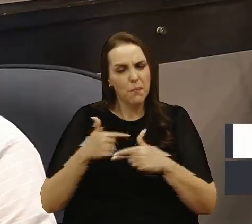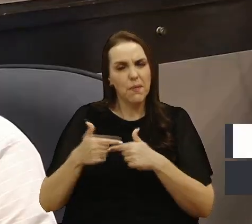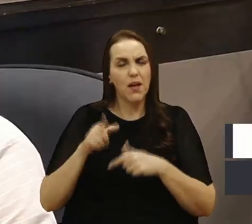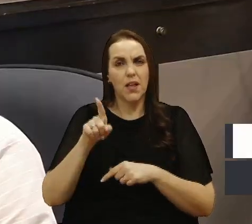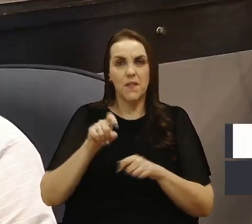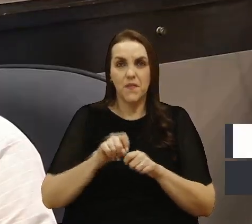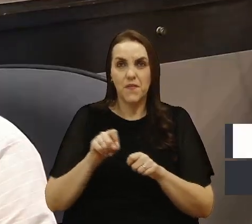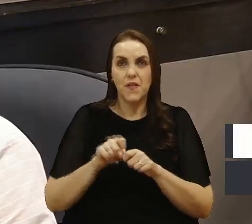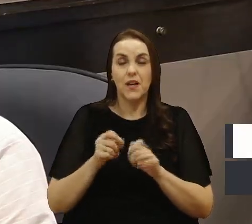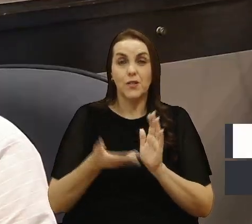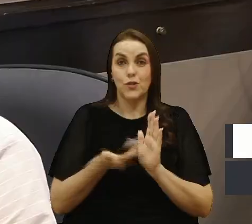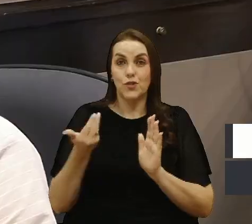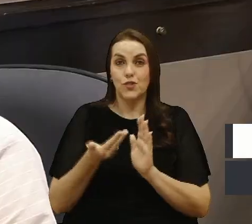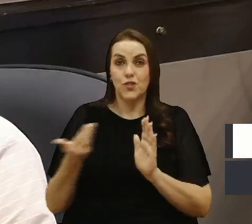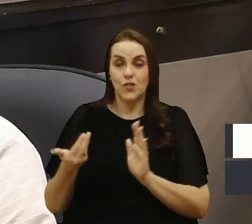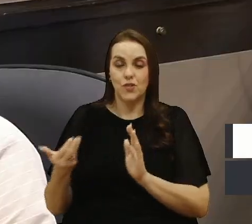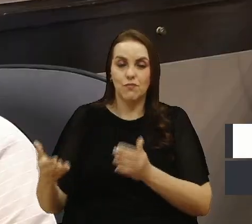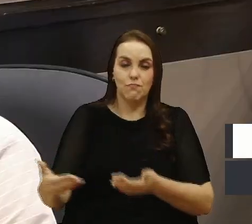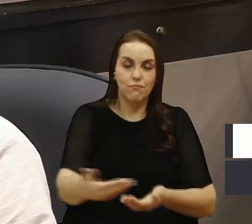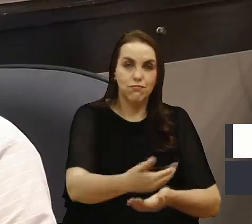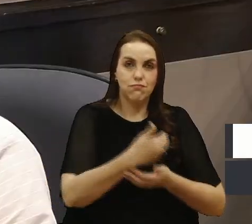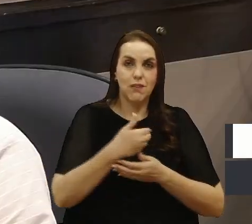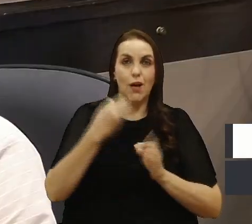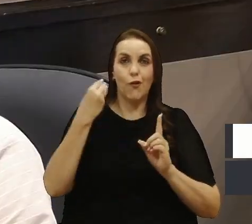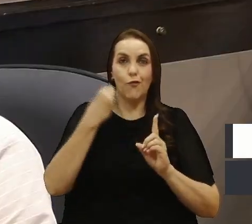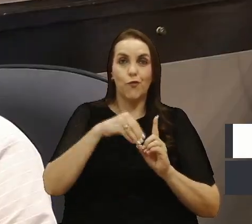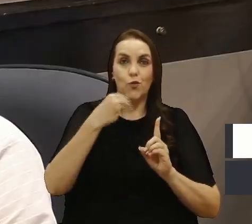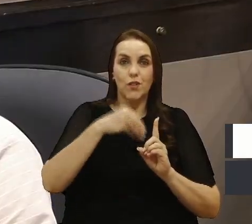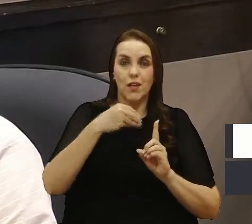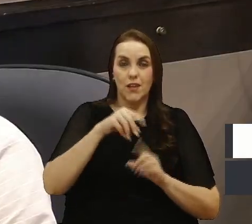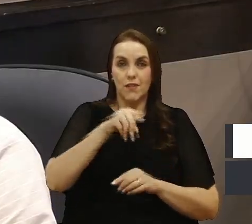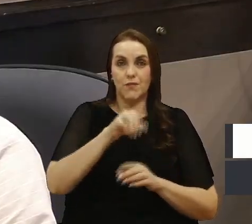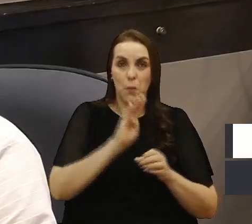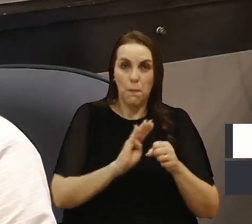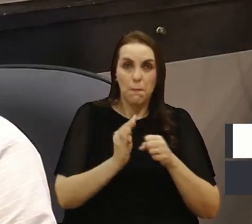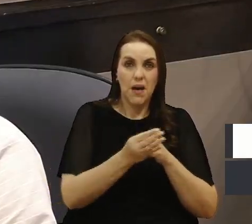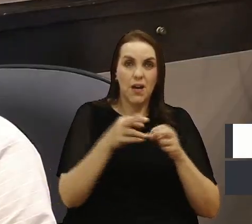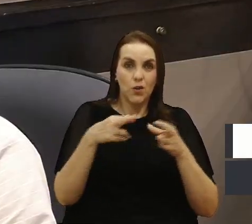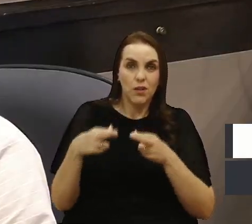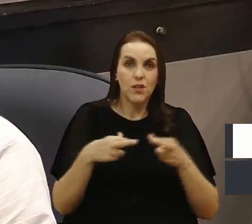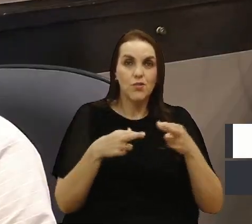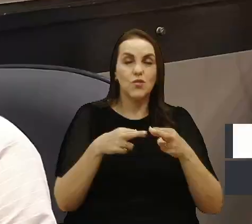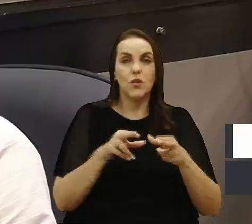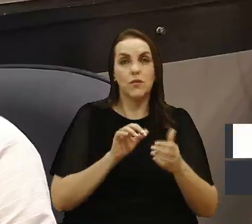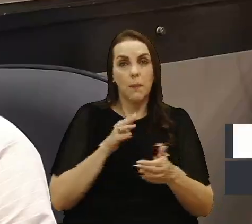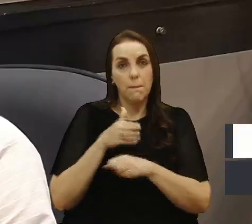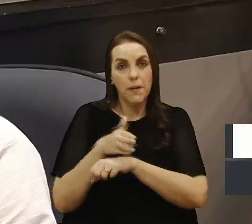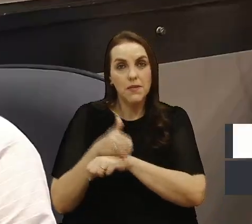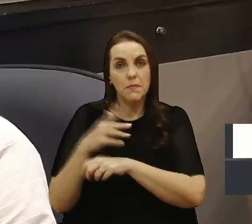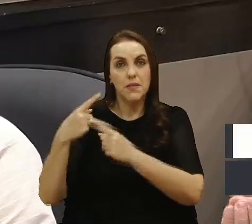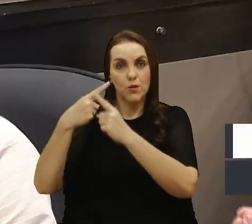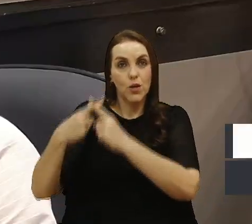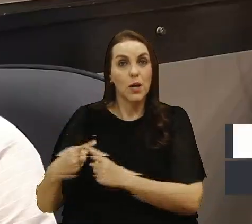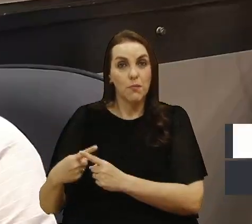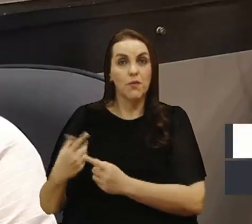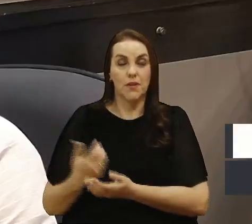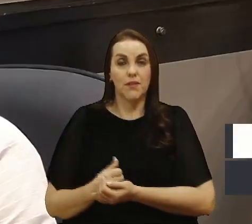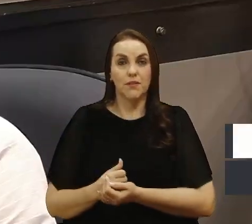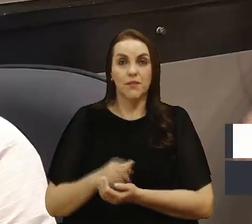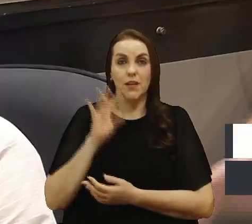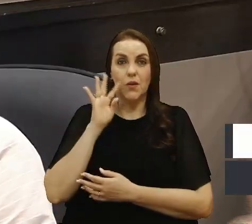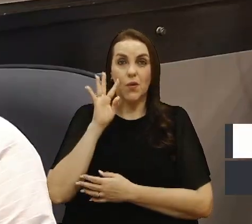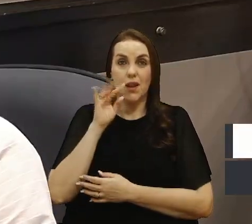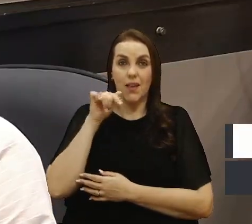vezes as crianças de uma vulnerabilidade ali no bairro, na região, e colocando participar de campeonatos. A parte mais boa é